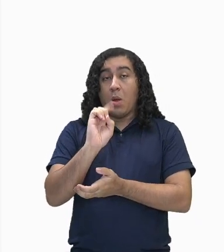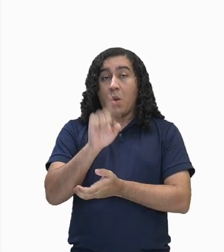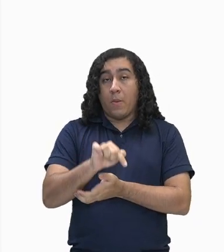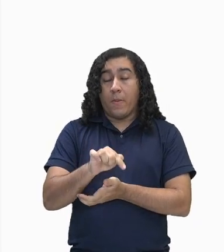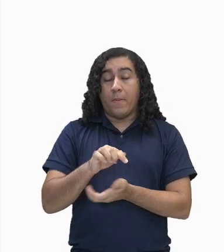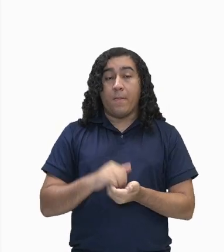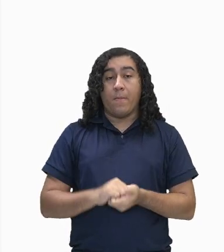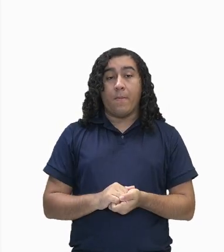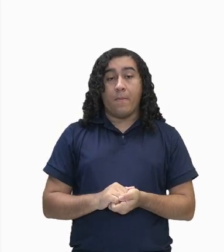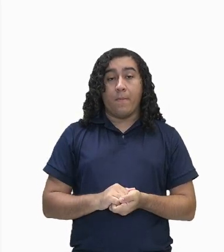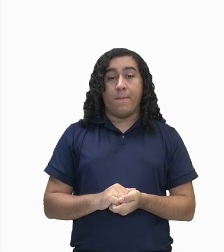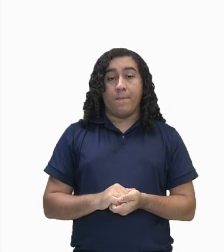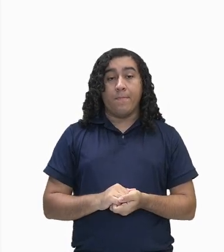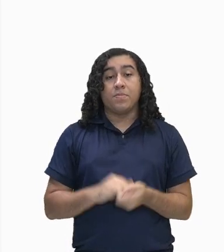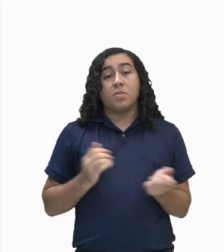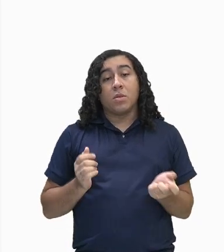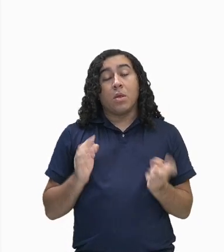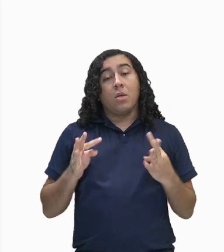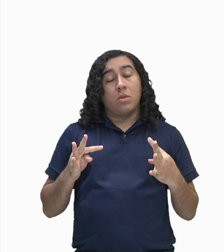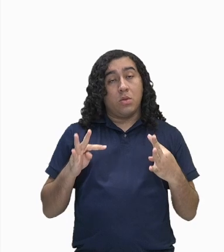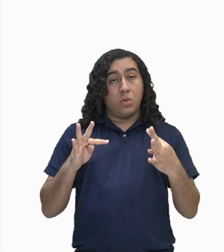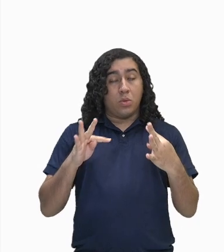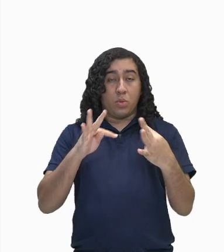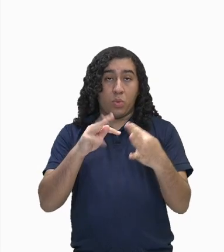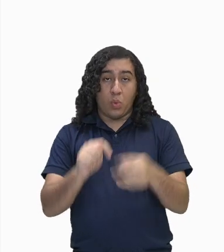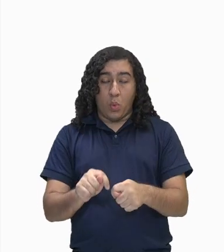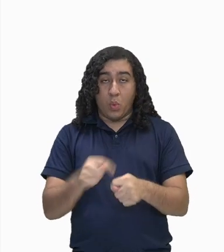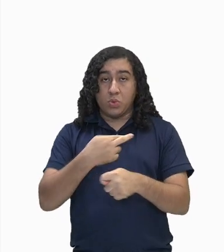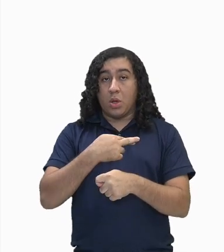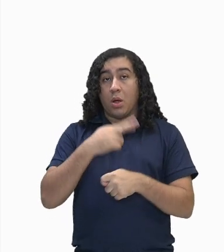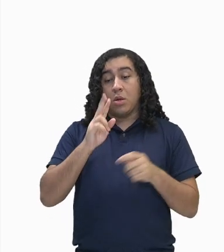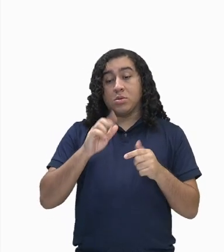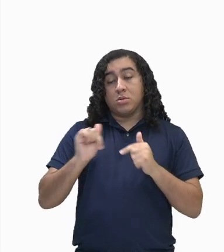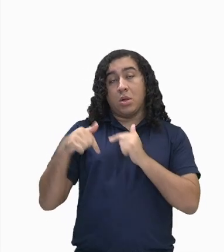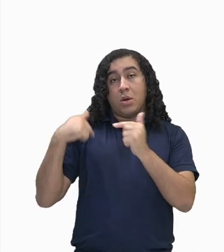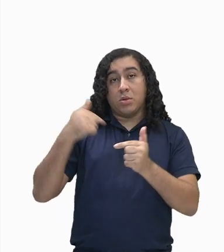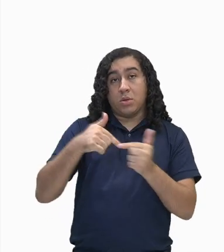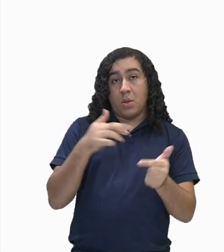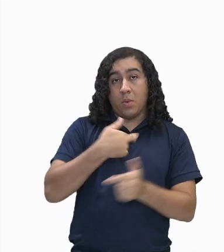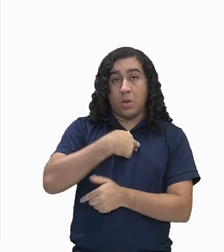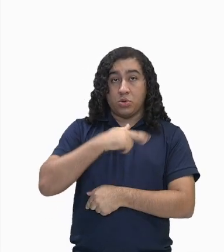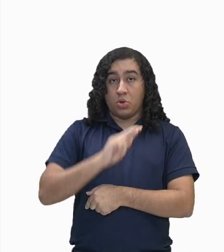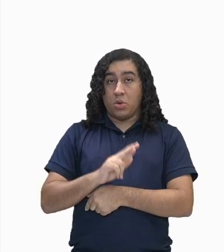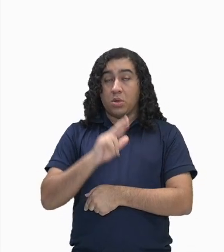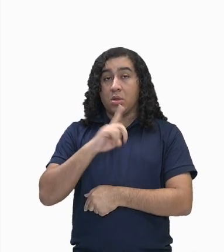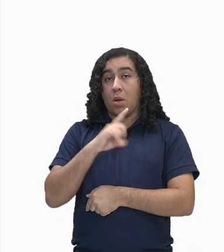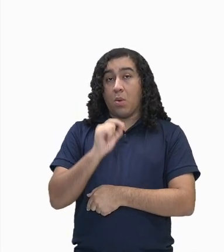é um rito presente em todas as tradições religiosas. Todas as religiões têm